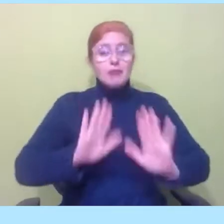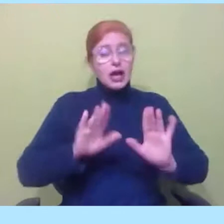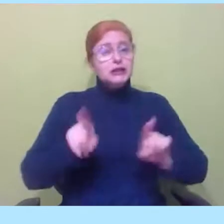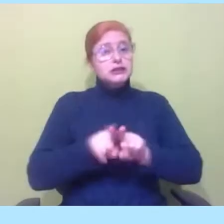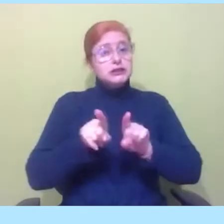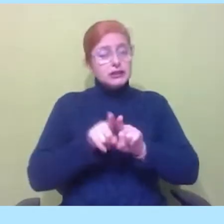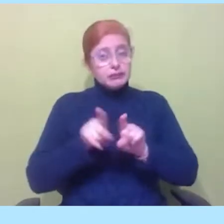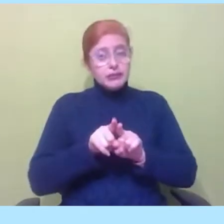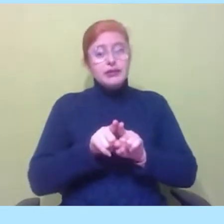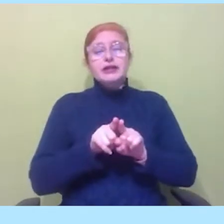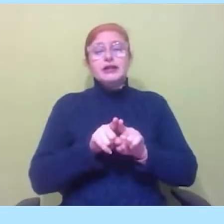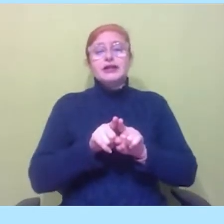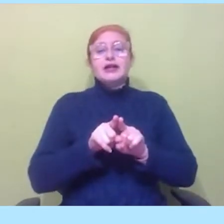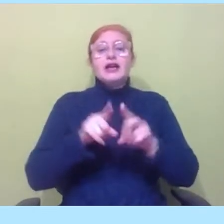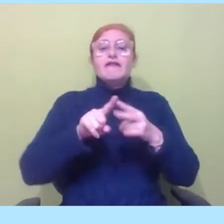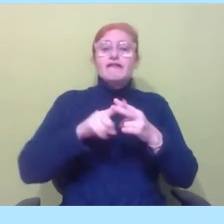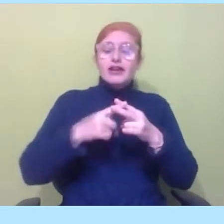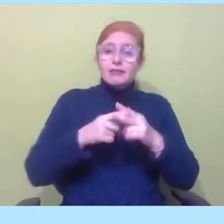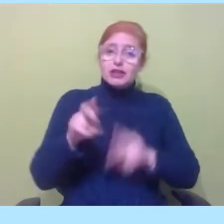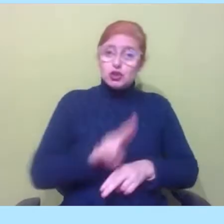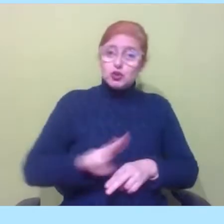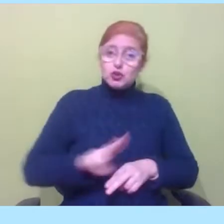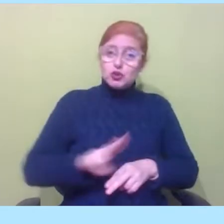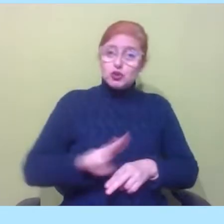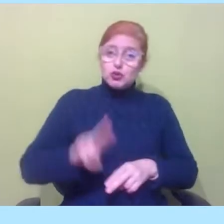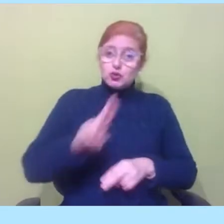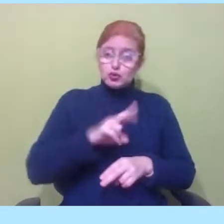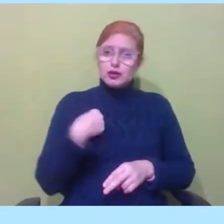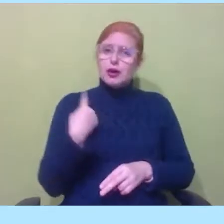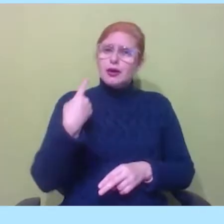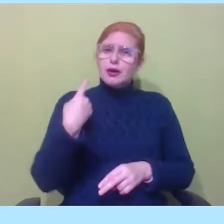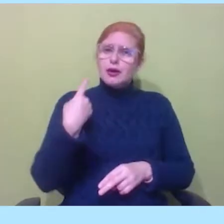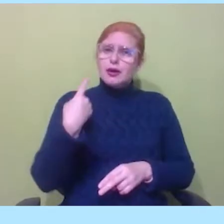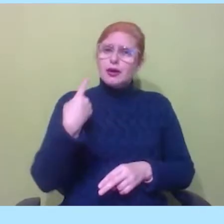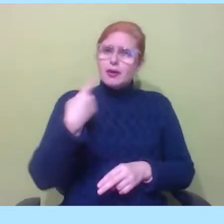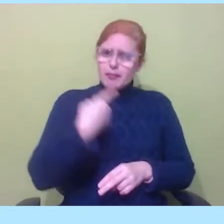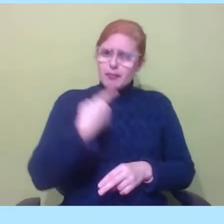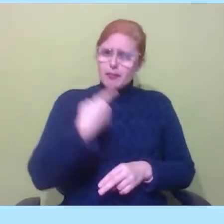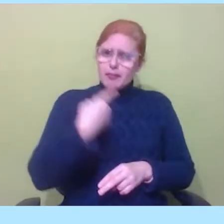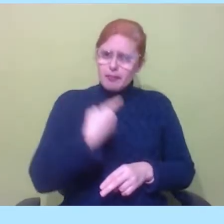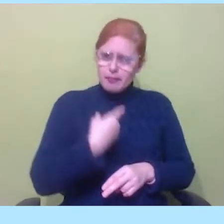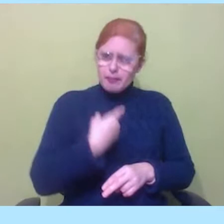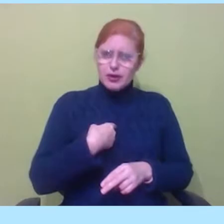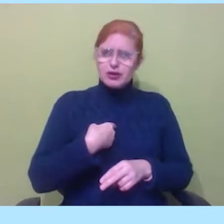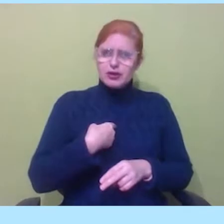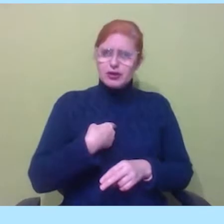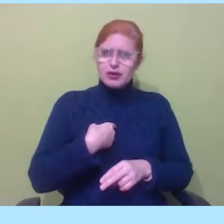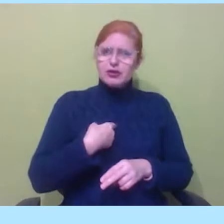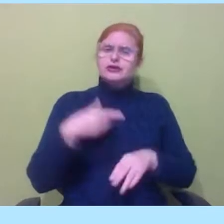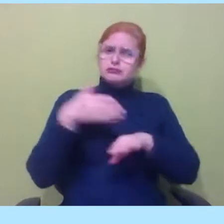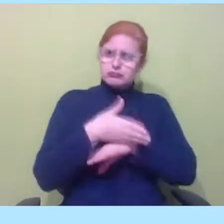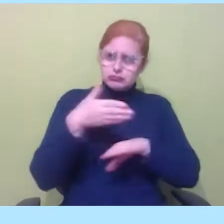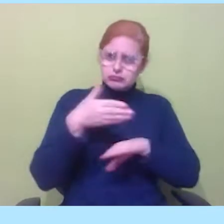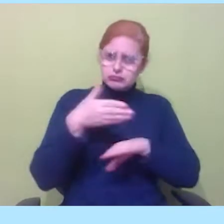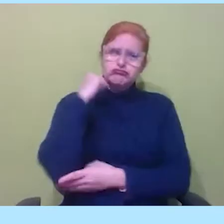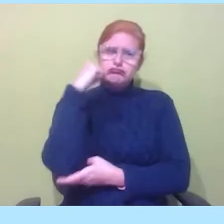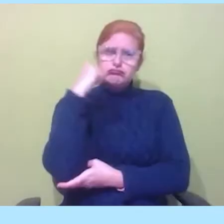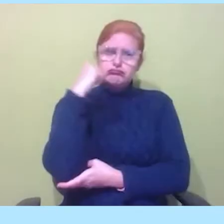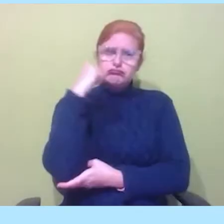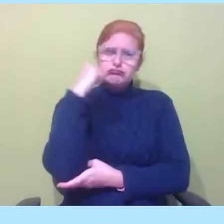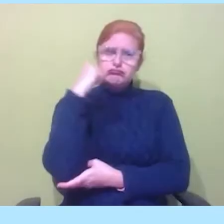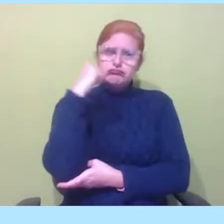usado para as nossas mobilizações, elas pertencem a empresas